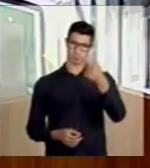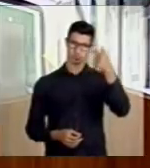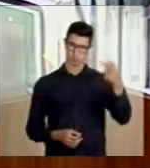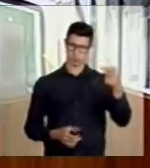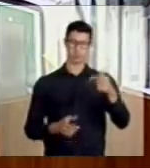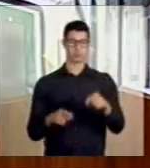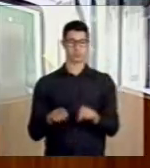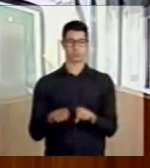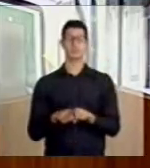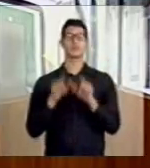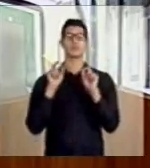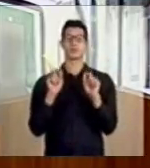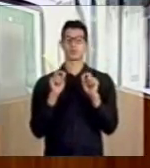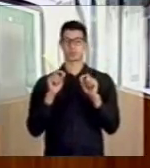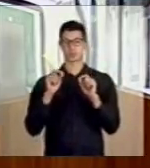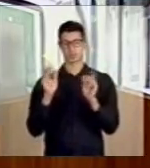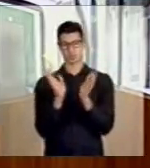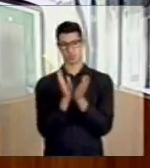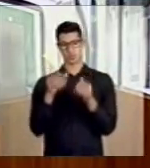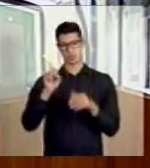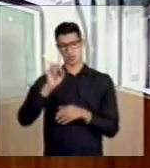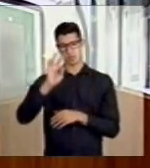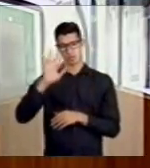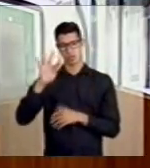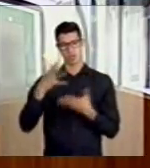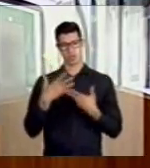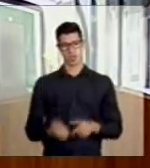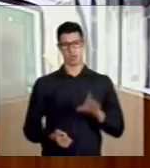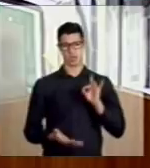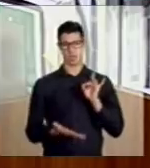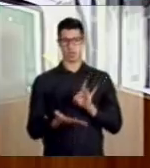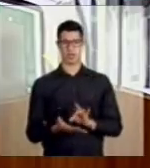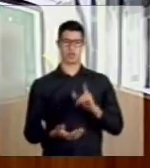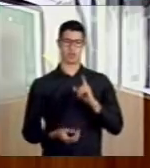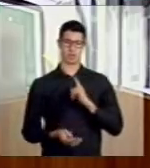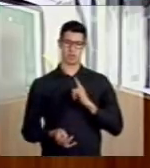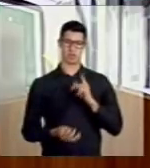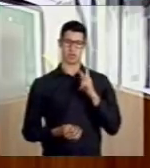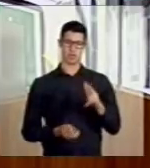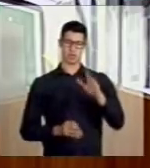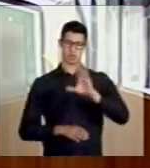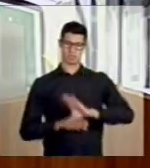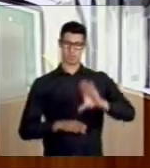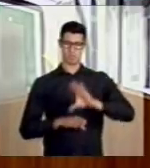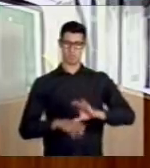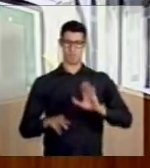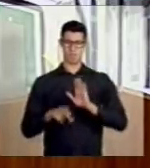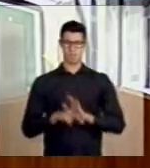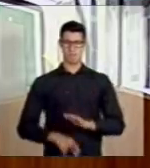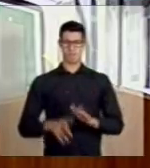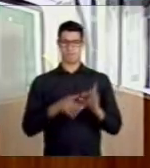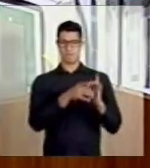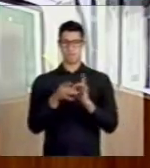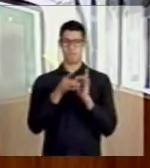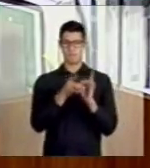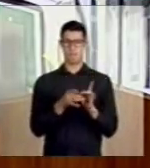4277, em que esta Suprema Corte reconheceu a plena legitimidade constitucional da união